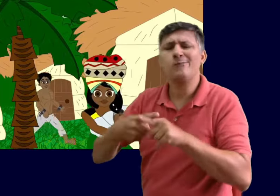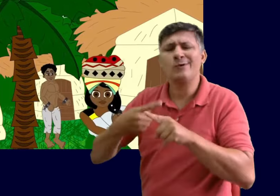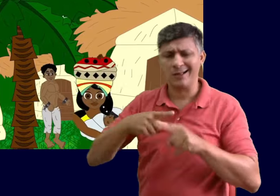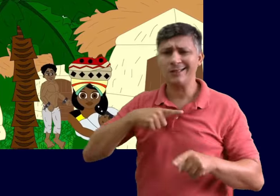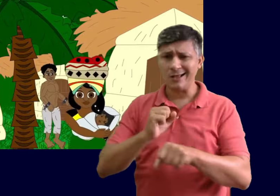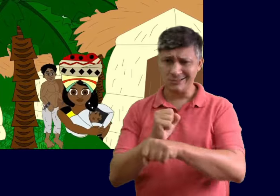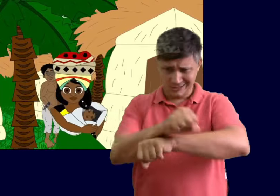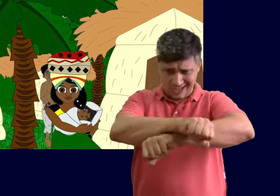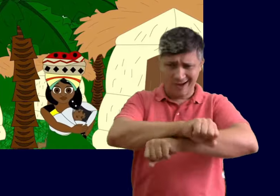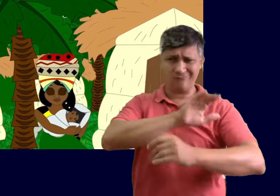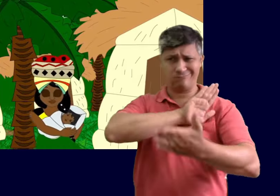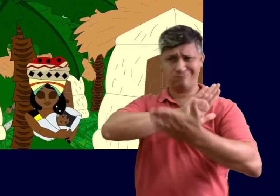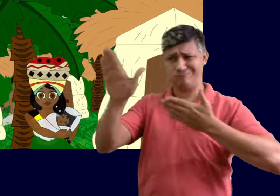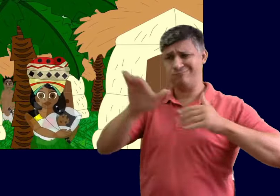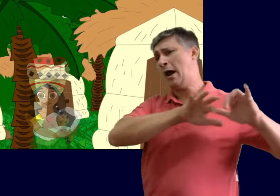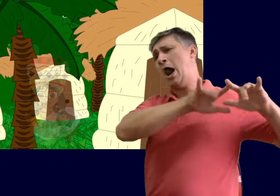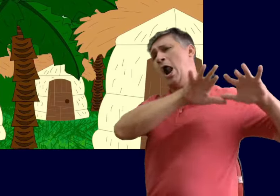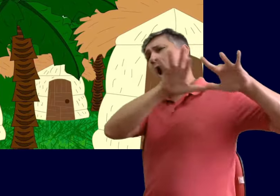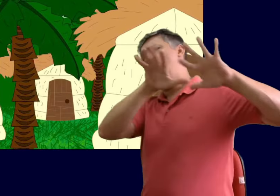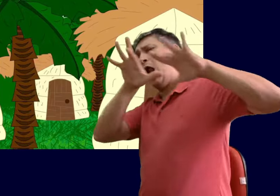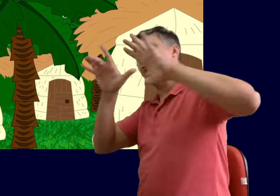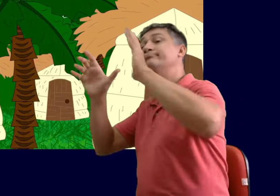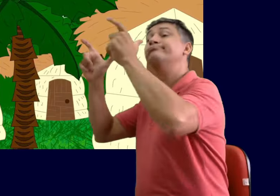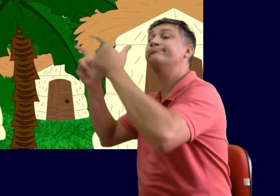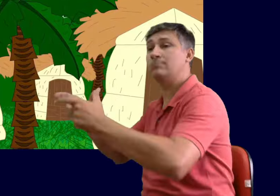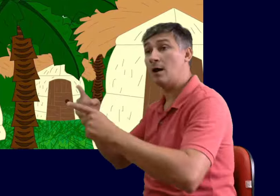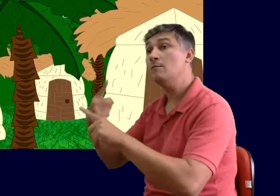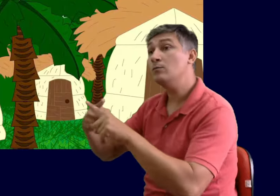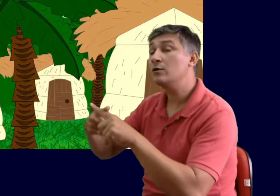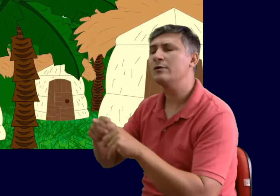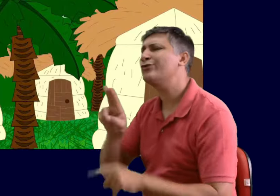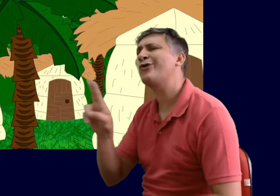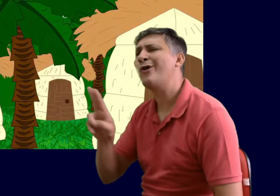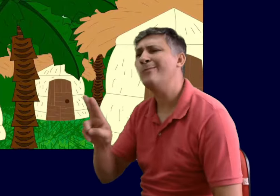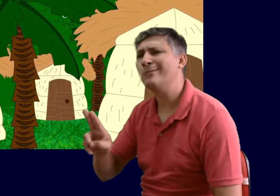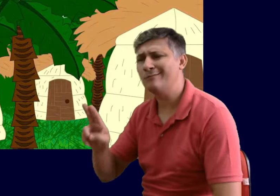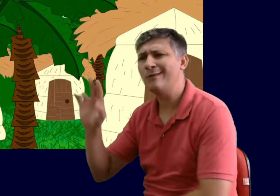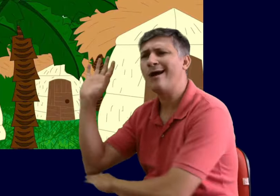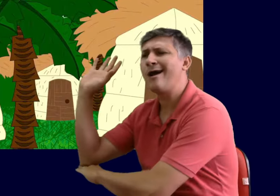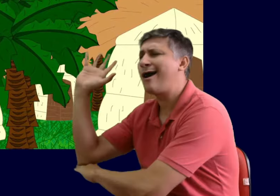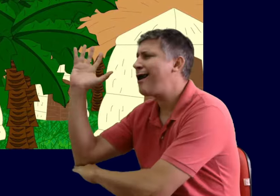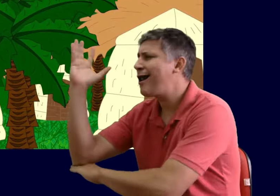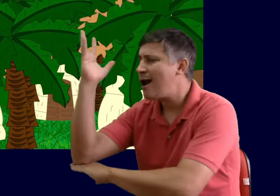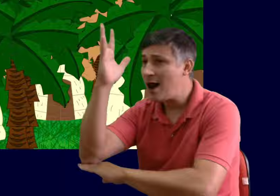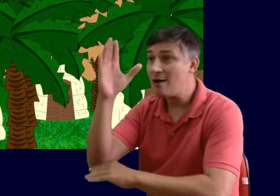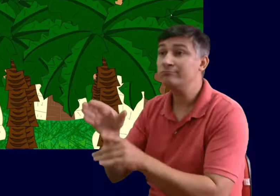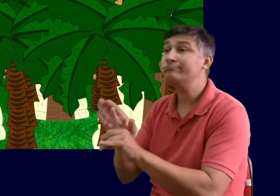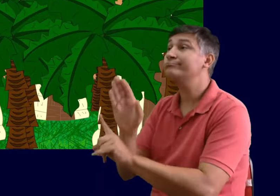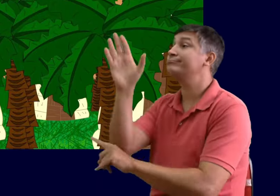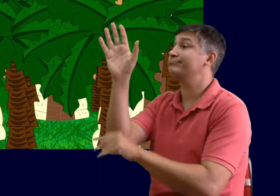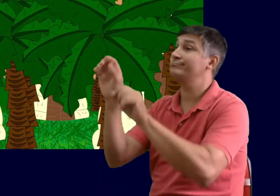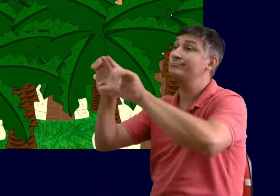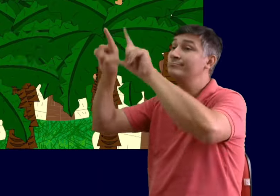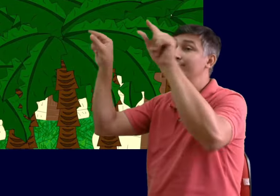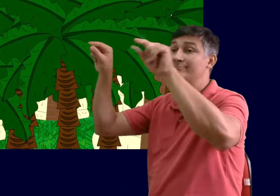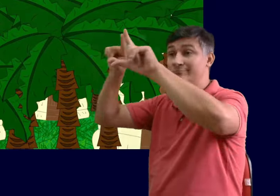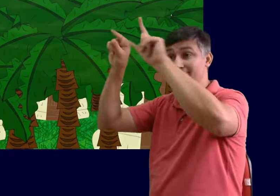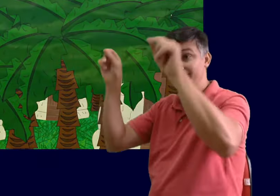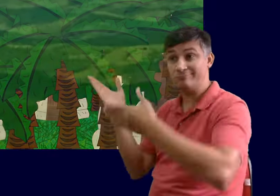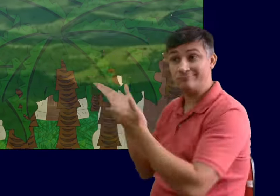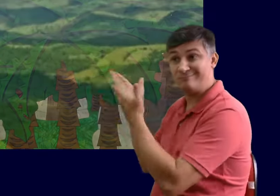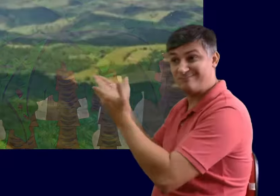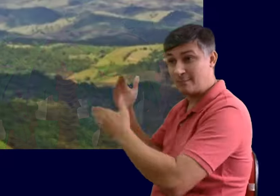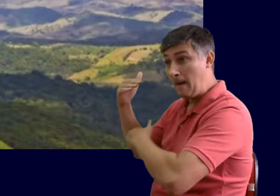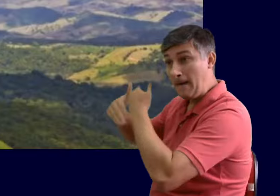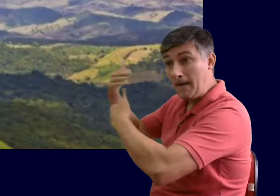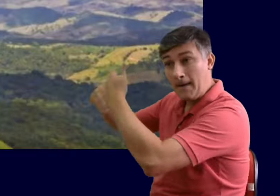fugitivos. O Quilombo dos Palmares recebeu esse nome pela grande quantidade de palmeiras que existiam no local em que se